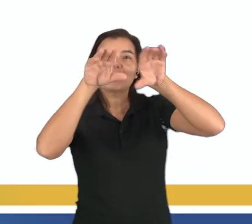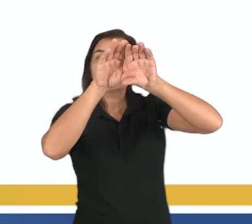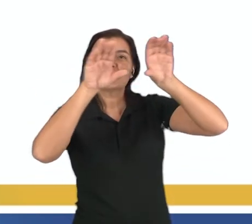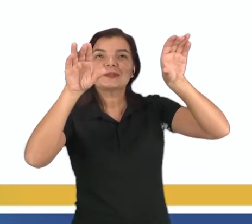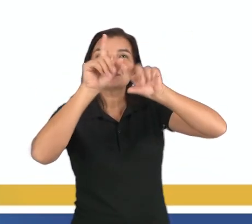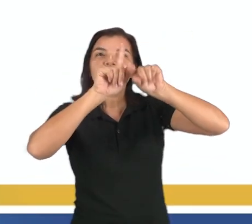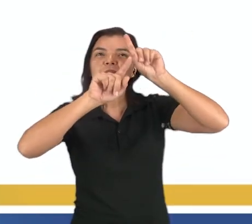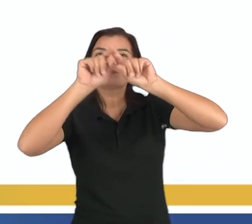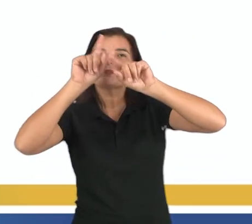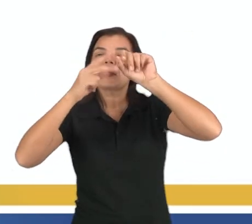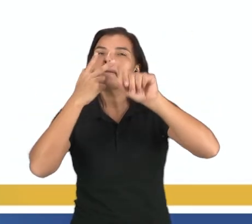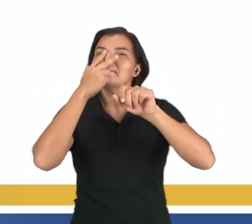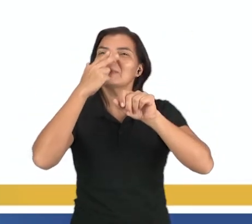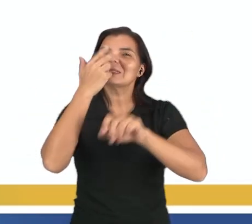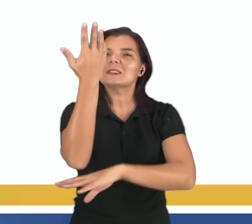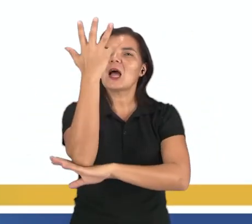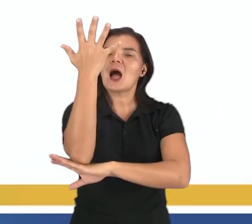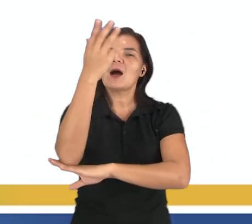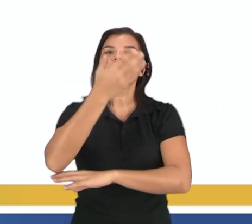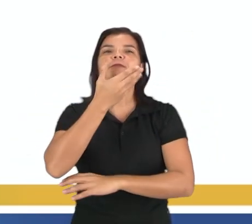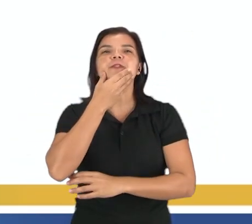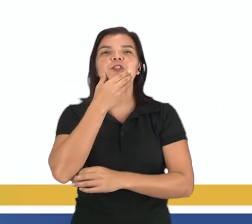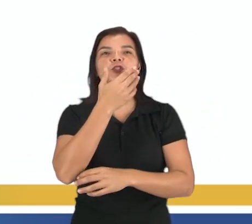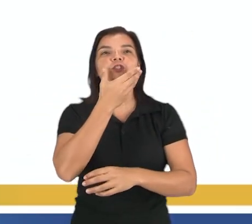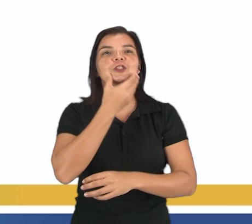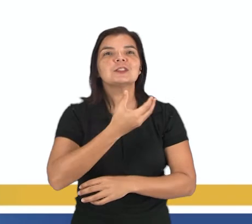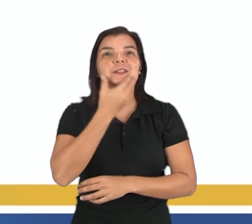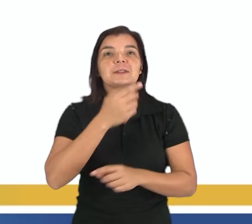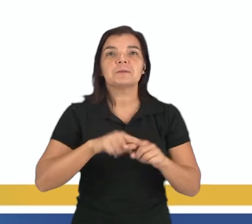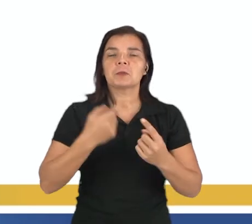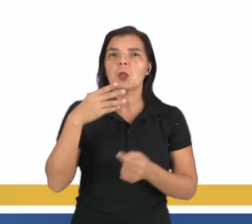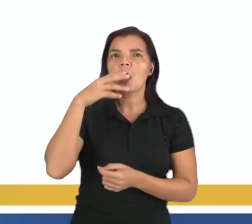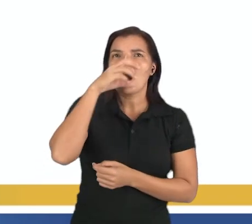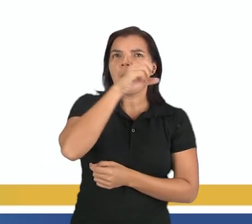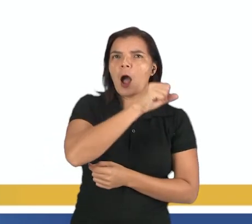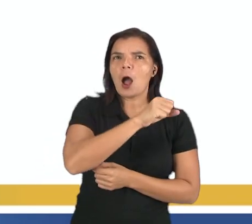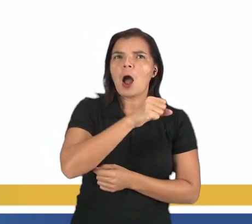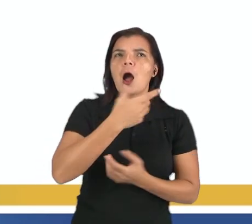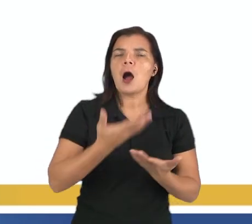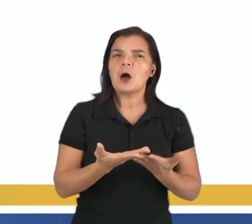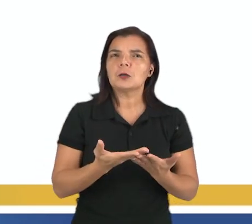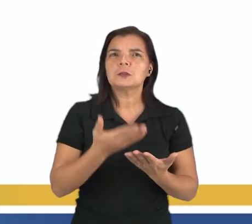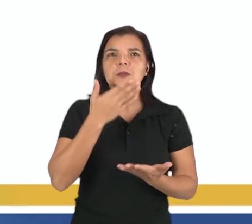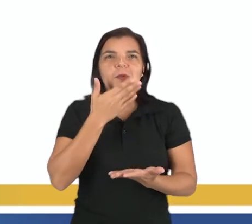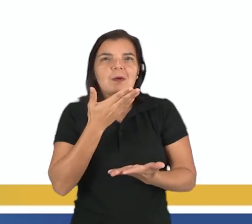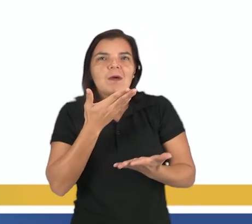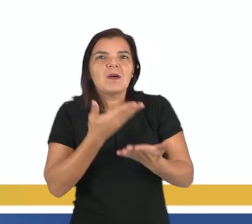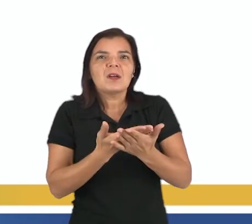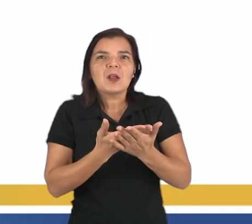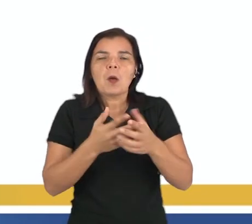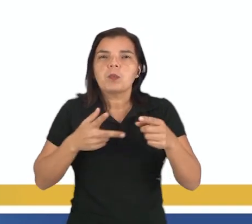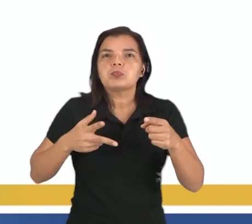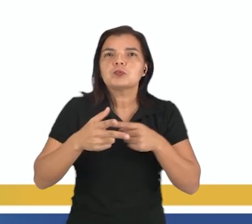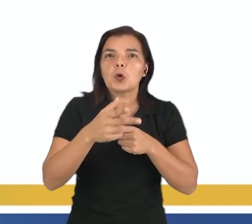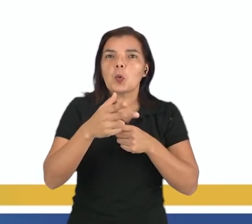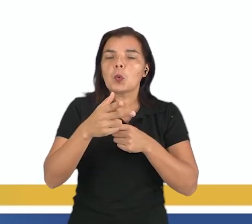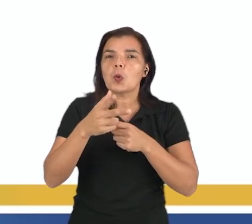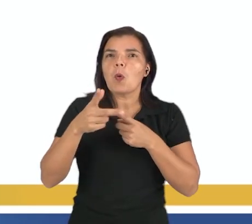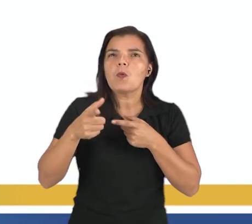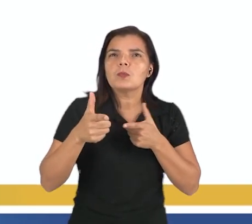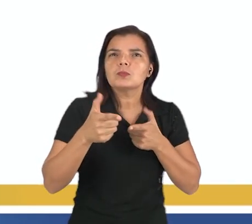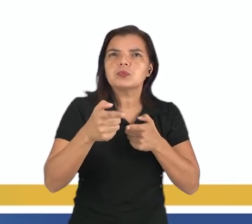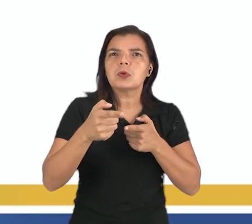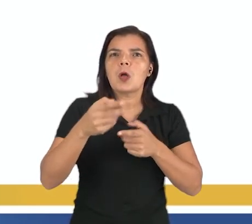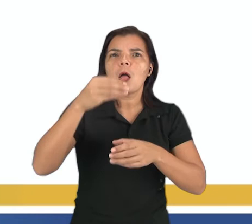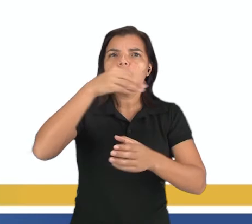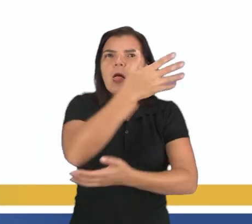penduradas no céu como enfeites de árvore de Natal. De repente, aquele estado de contemplação era interrompido por um tiro no